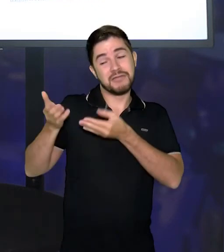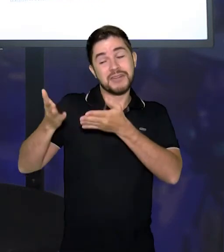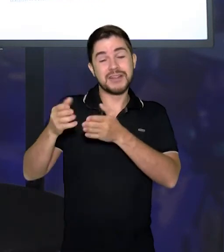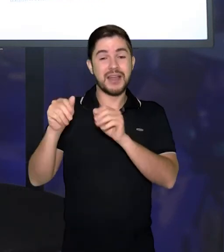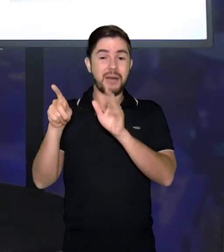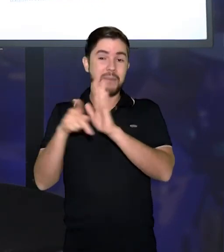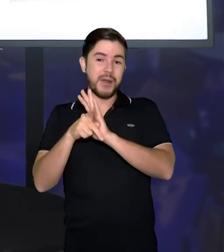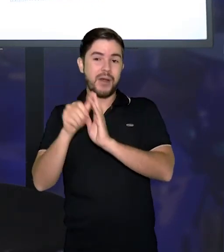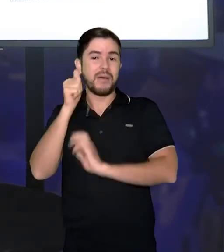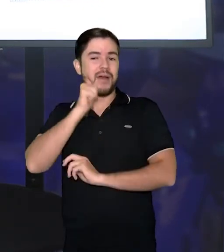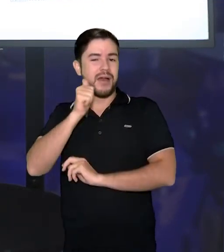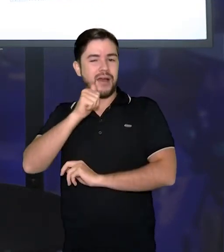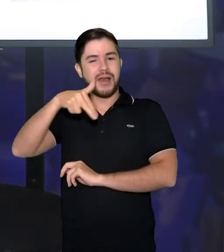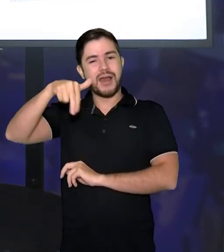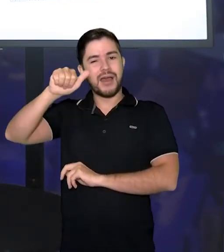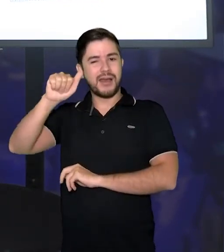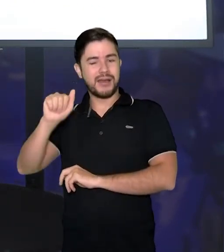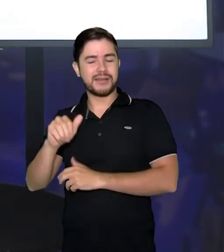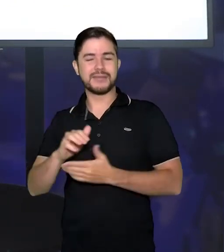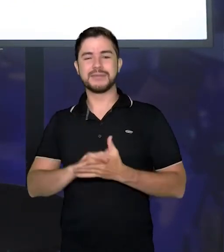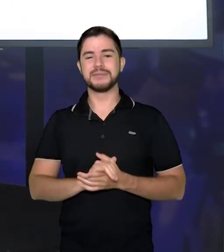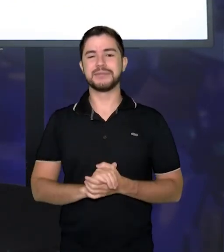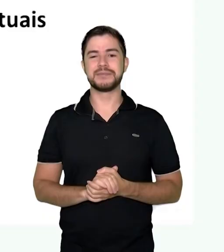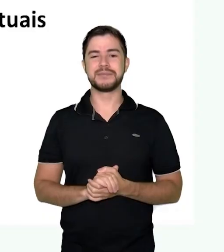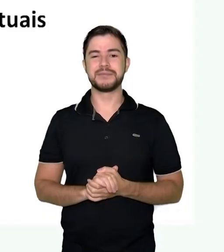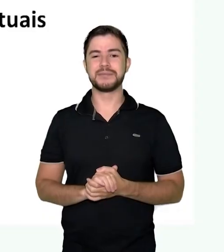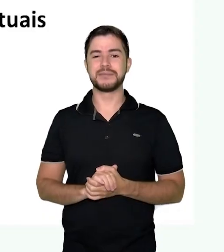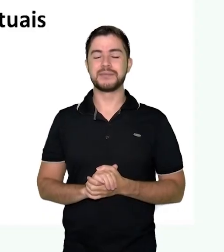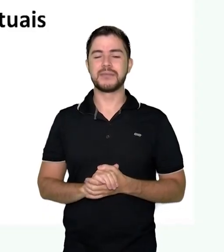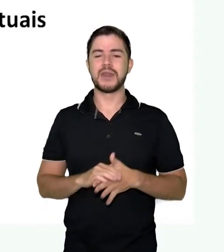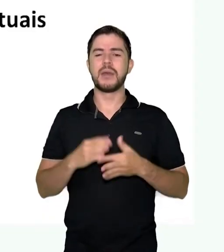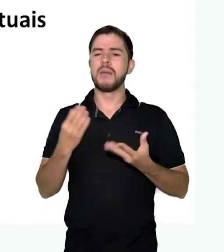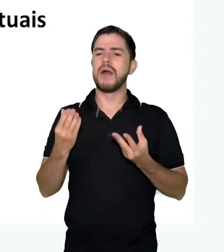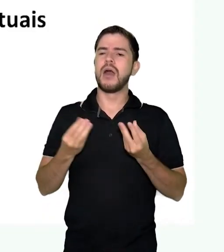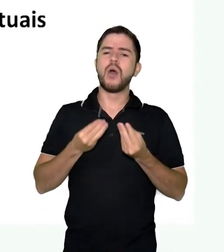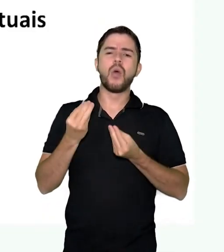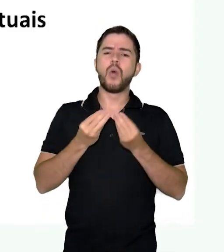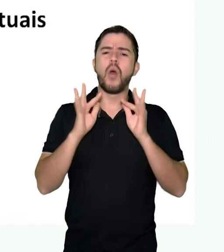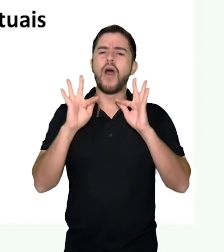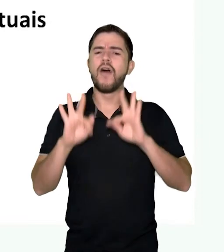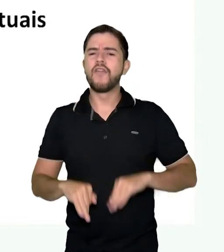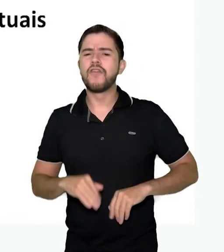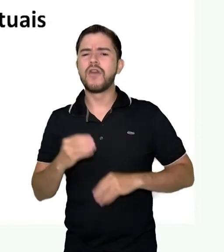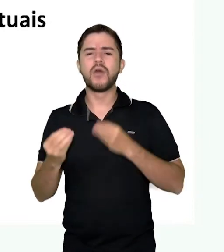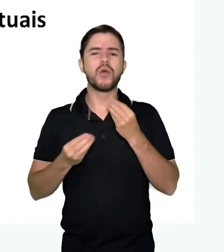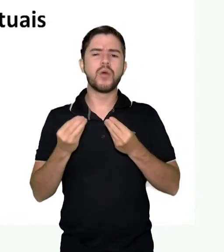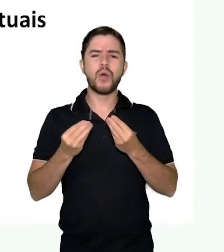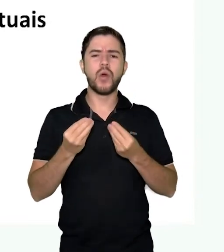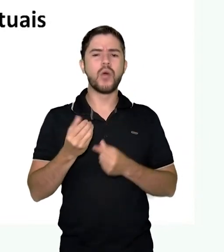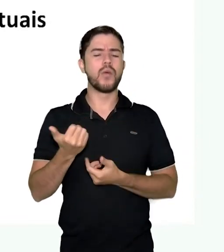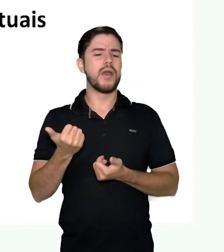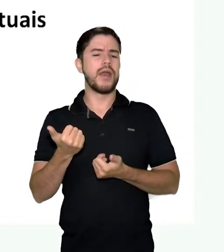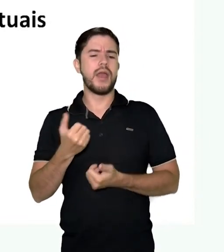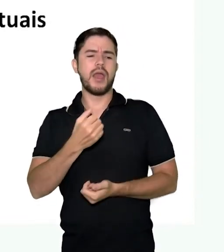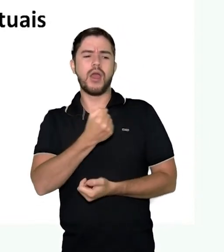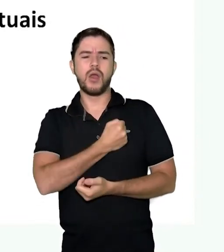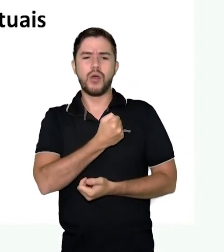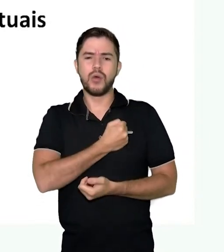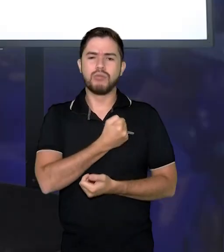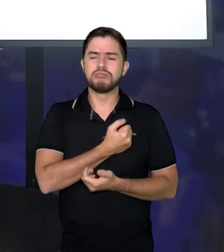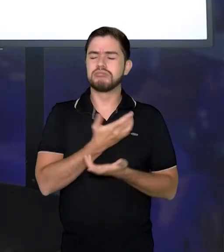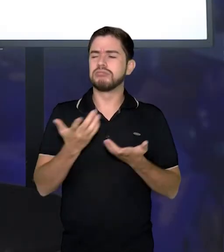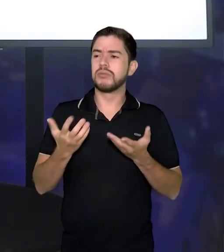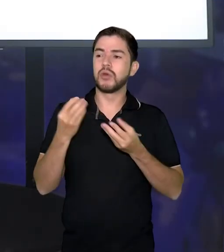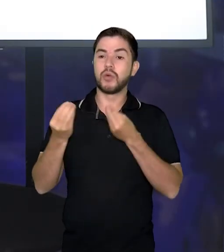e levo para Ana. Então, vejam só. O que é que eu posso concluir com os números racionais?